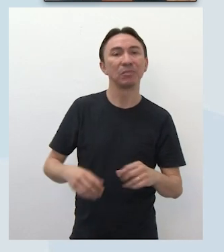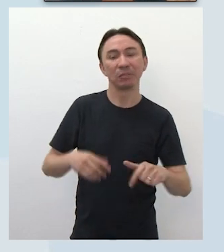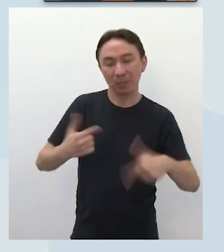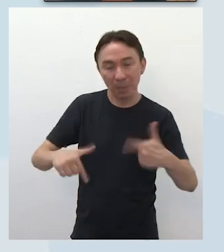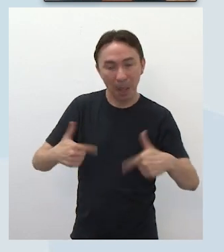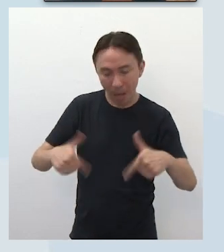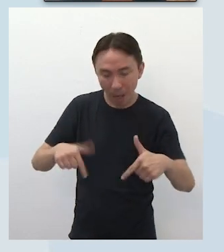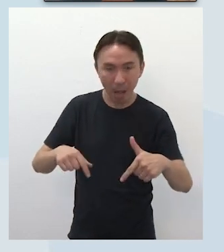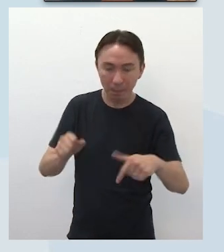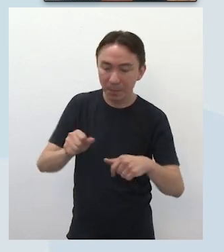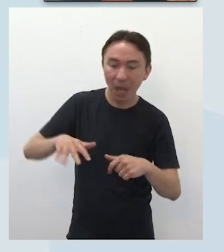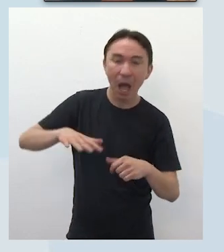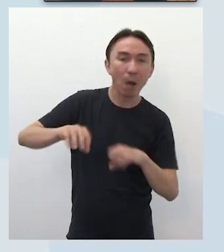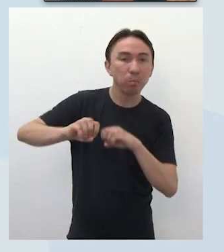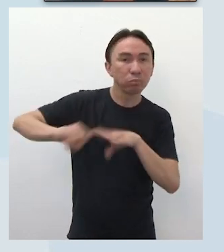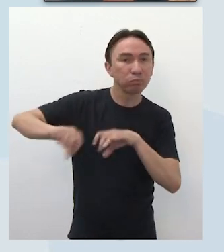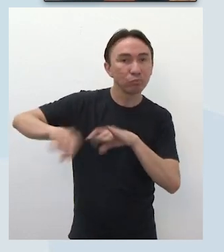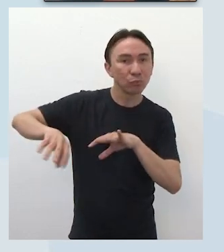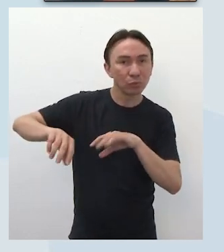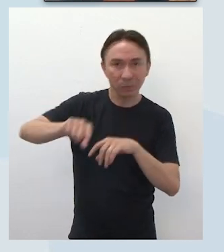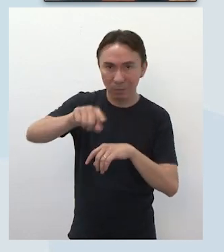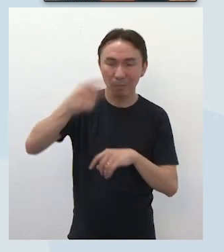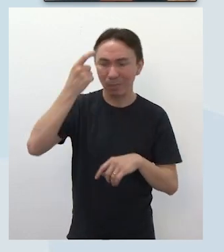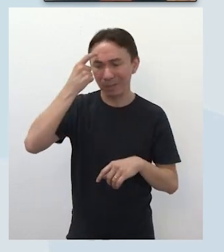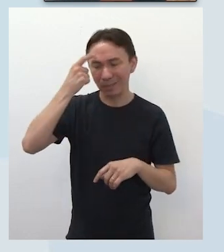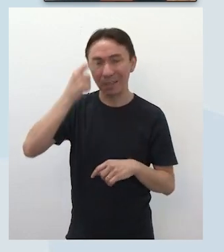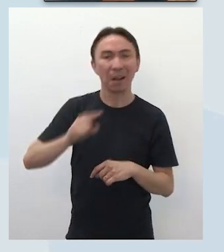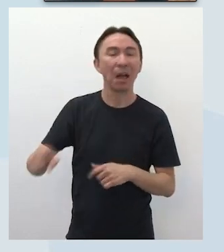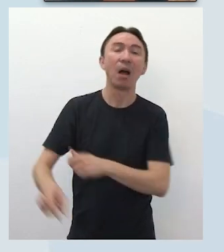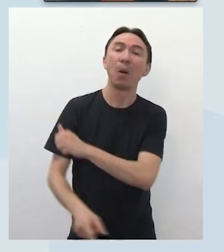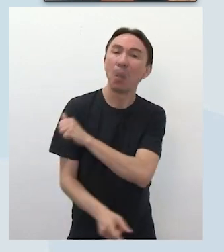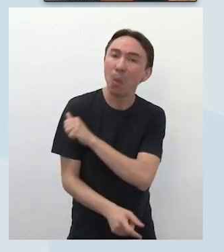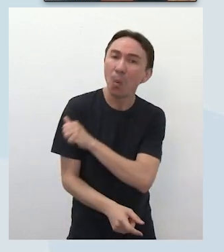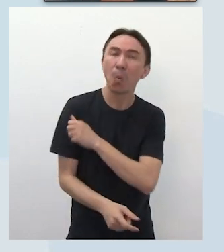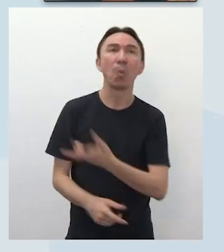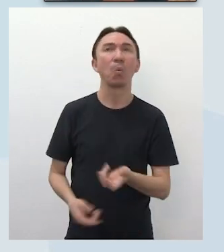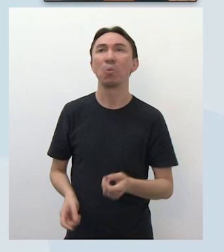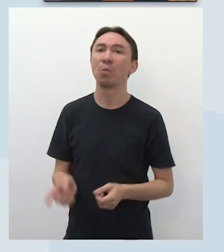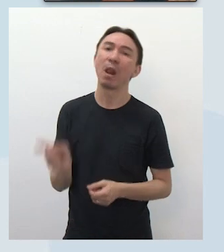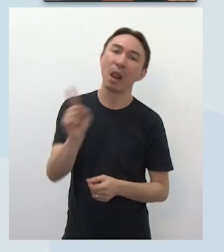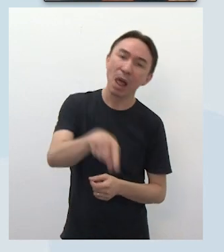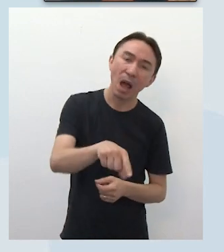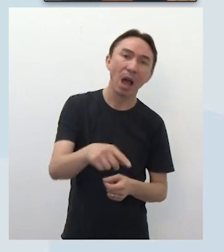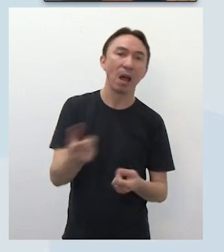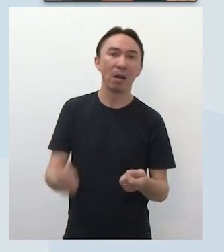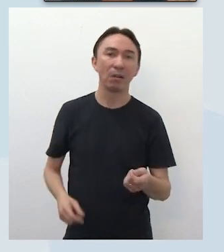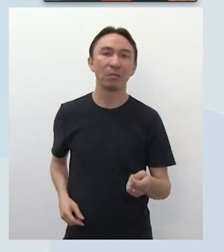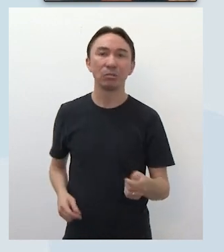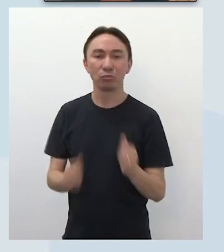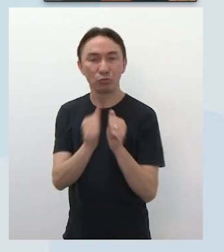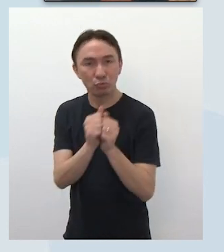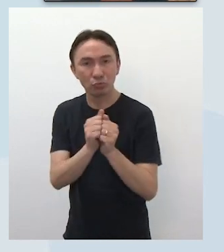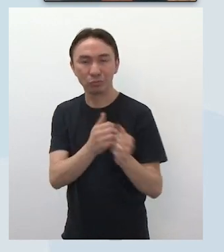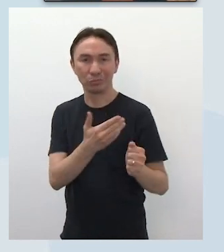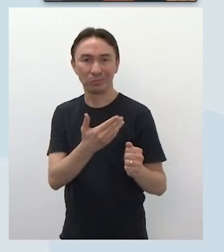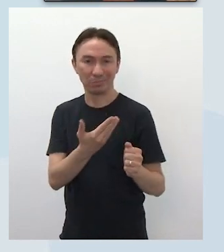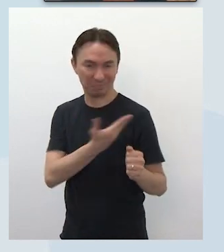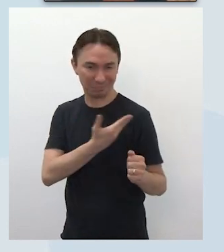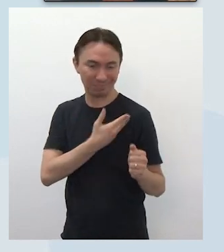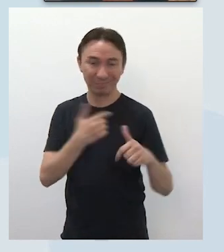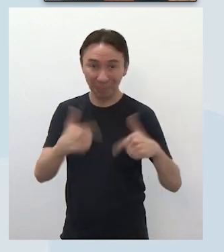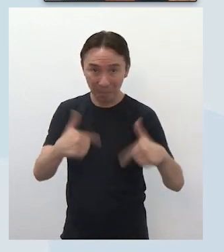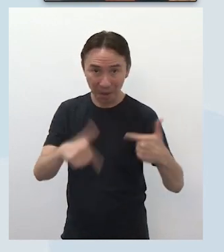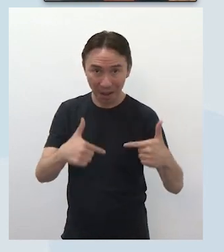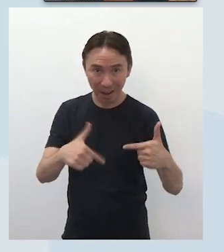elogiar os nossos estudantes, elogiar os nossos colegas de trabalho, é sempre uma atitude muito bem-vinda,